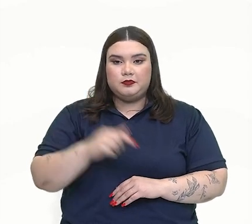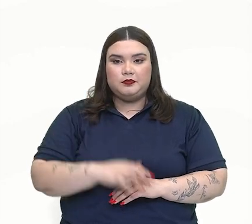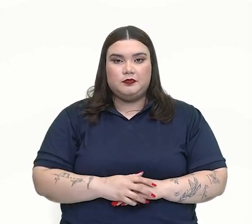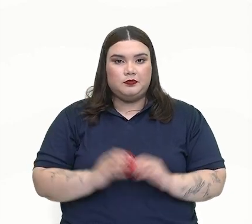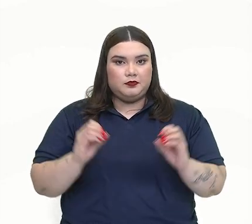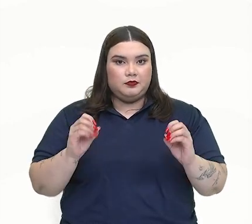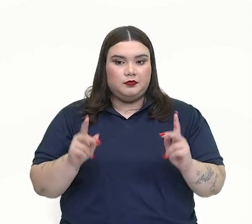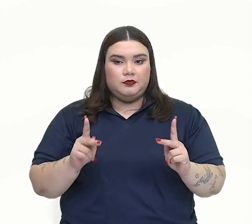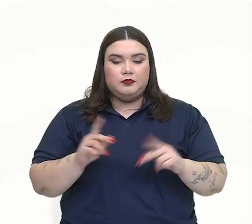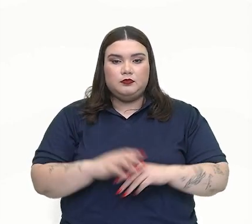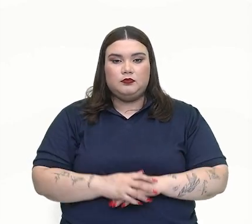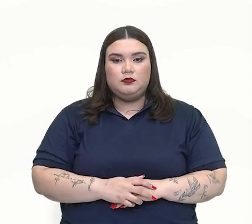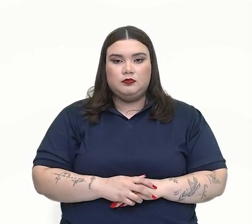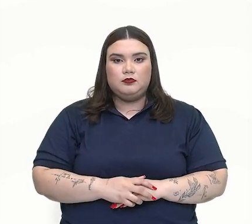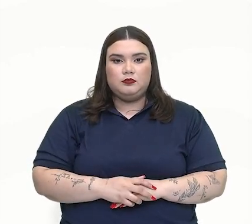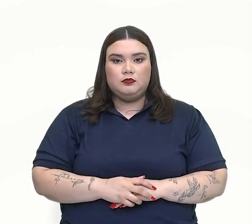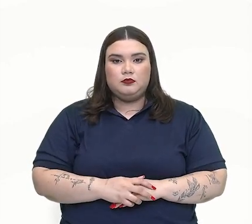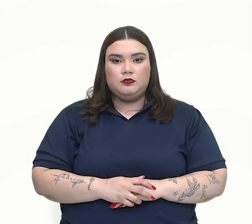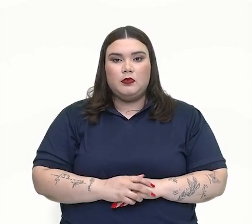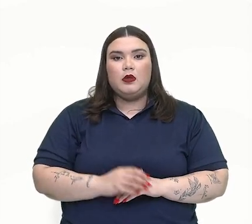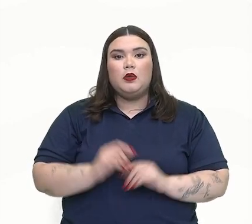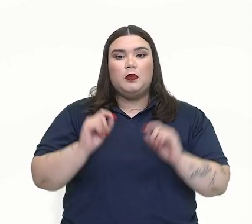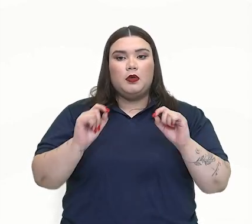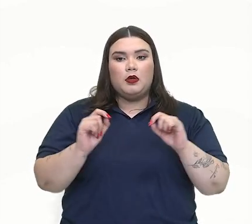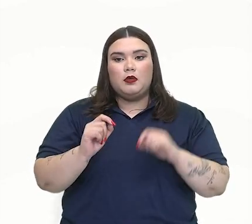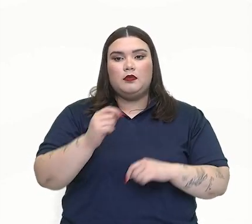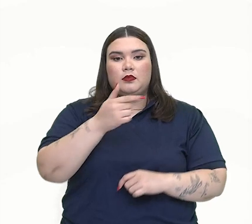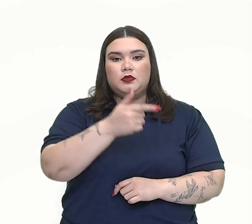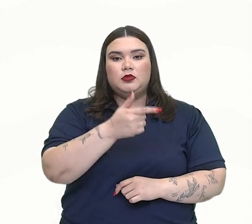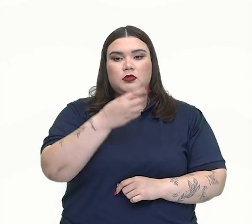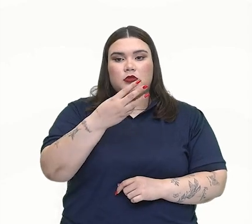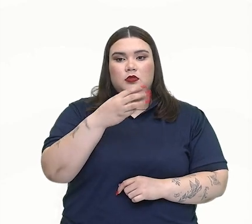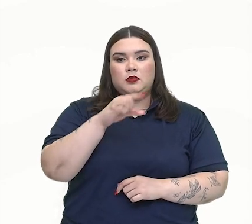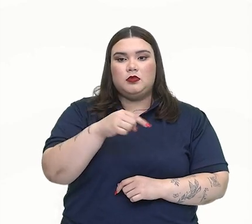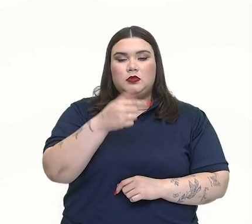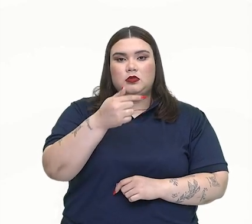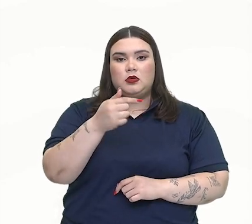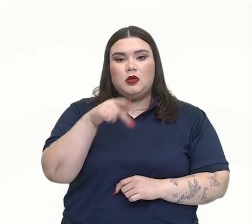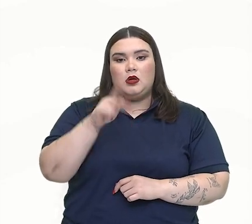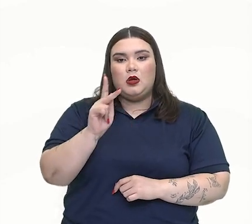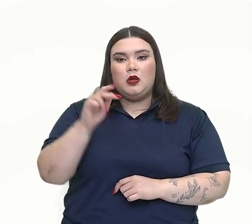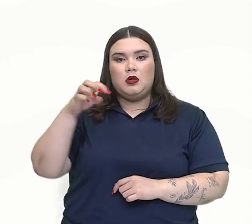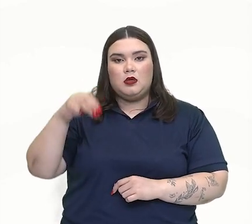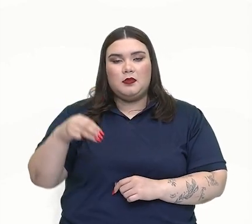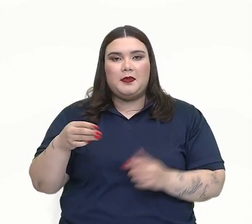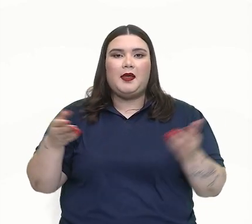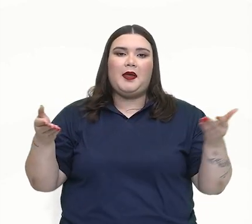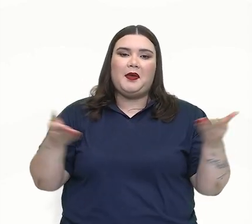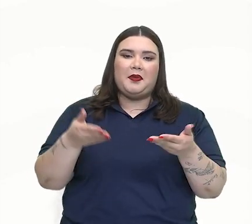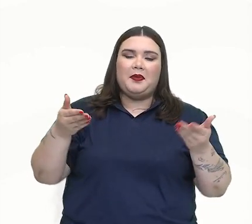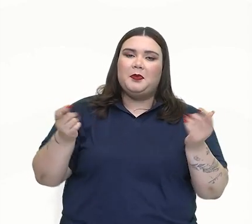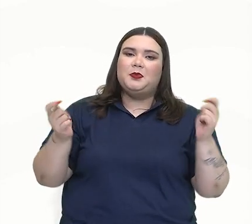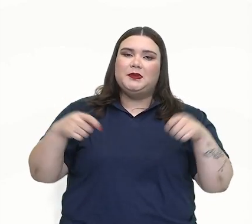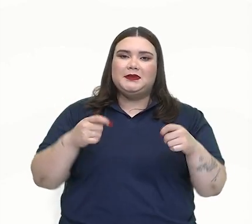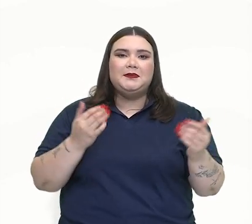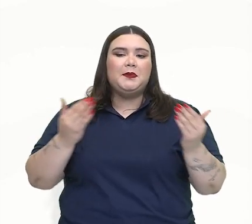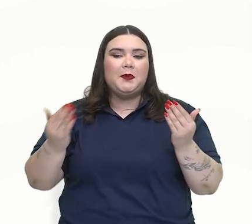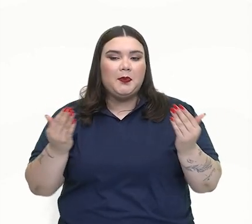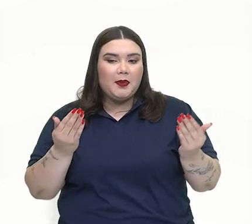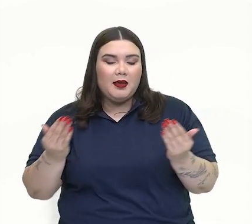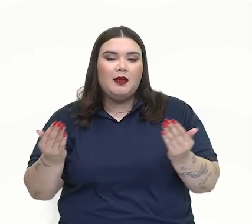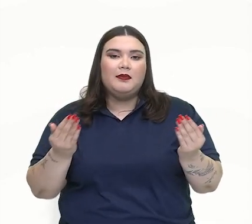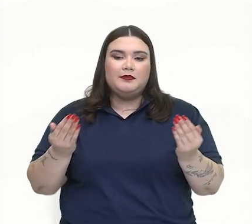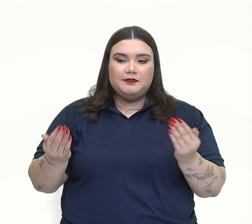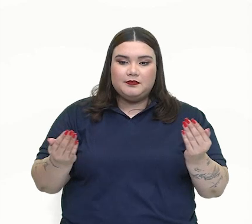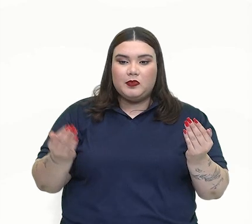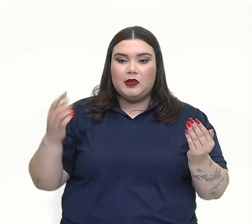consigo comparar. Eu tenho 23,7 quilômetros e 28